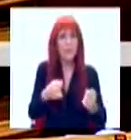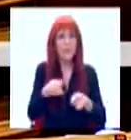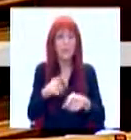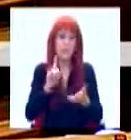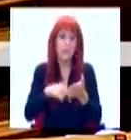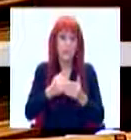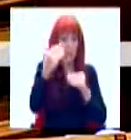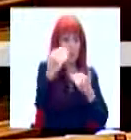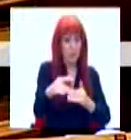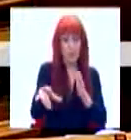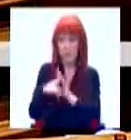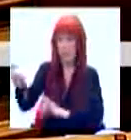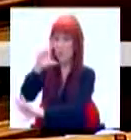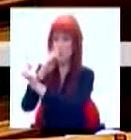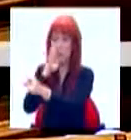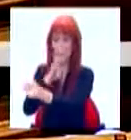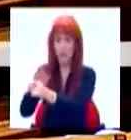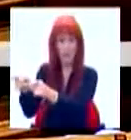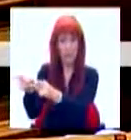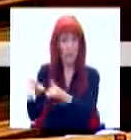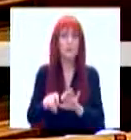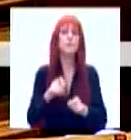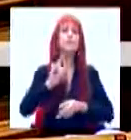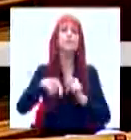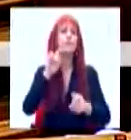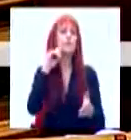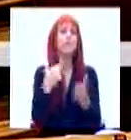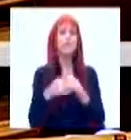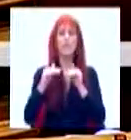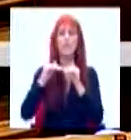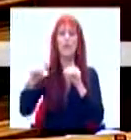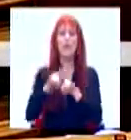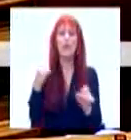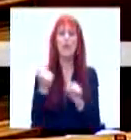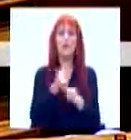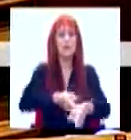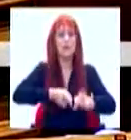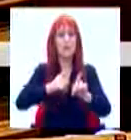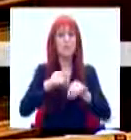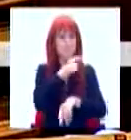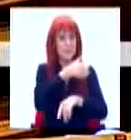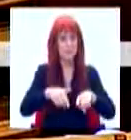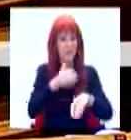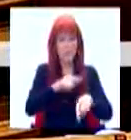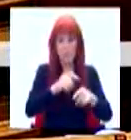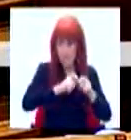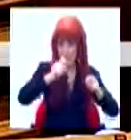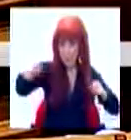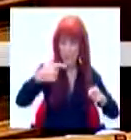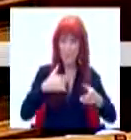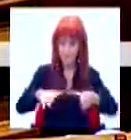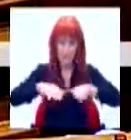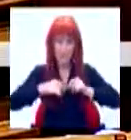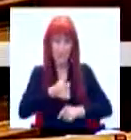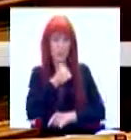limites da legislação comunitária aplicável. Trata-se de assegurar a sustentabilidade da atividade da pesca no médio e longo prazo. Queremos